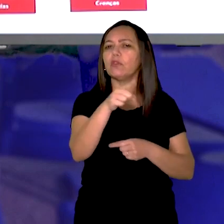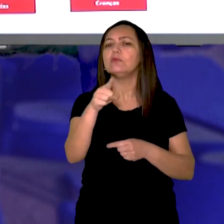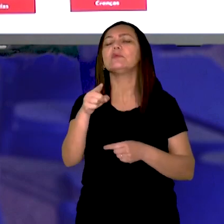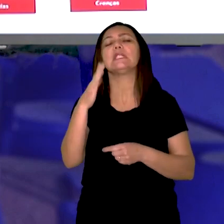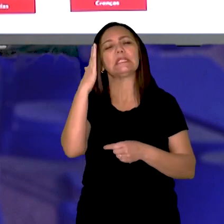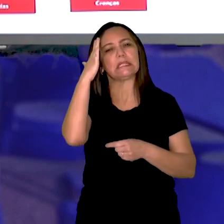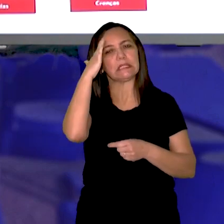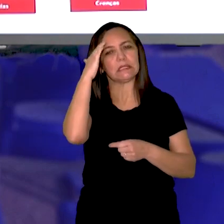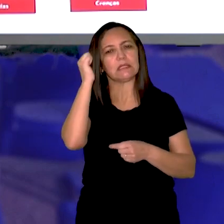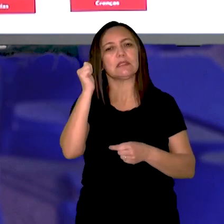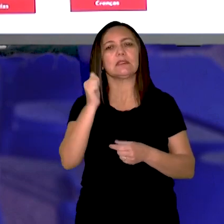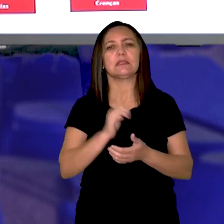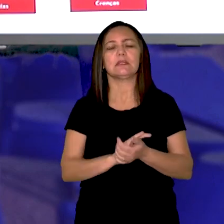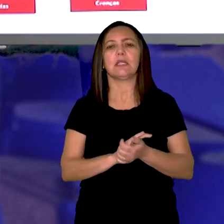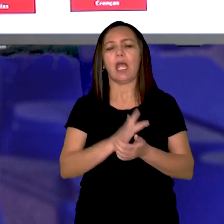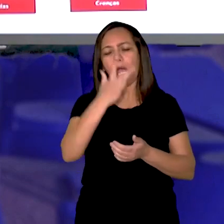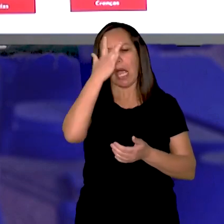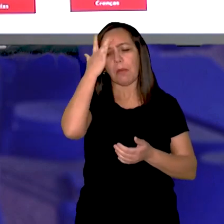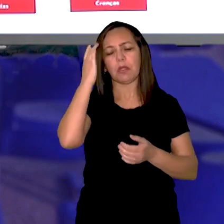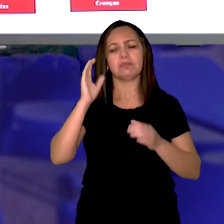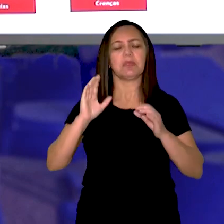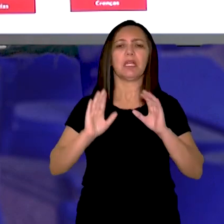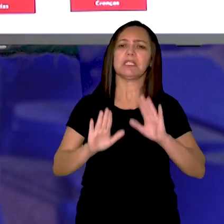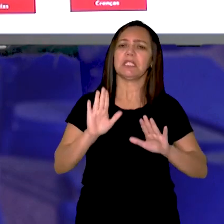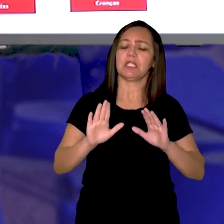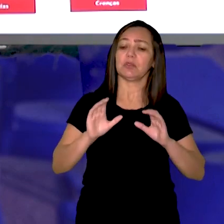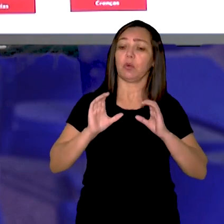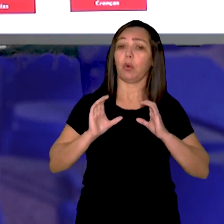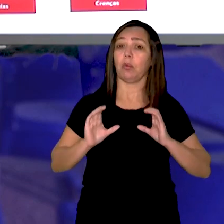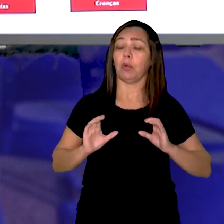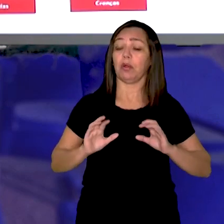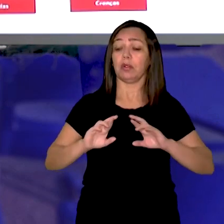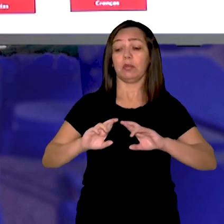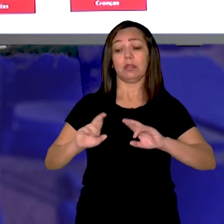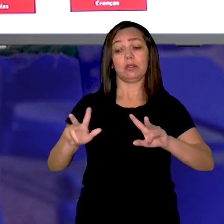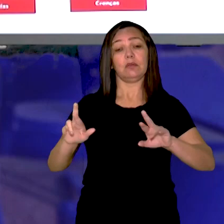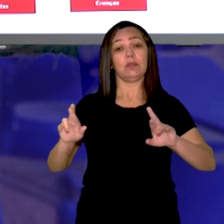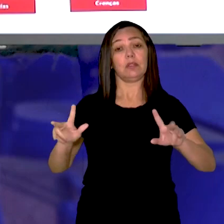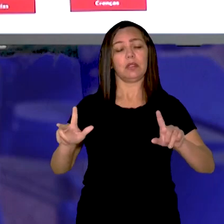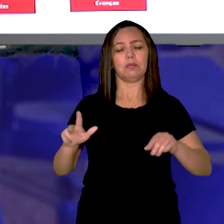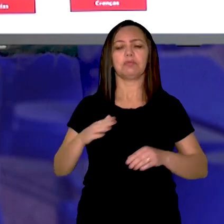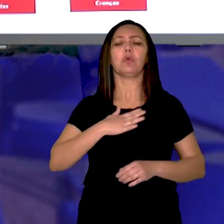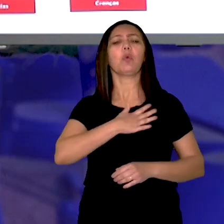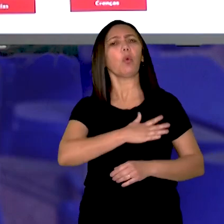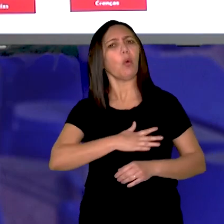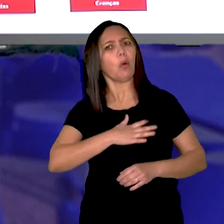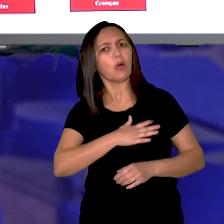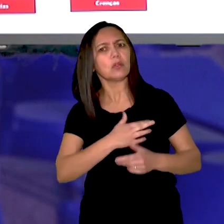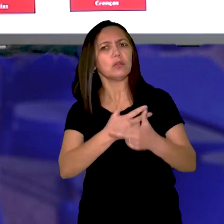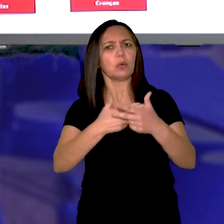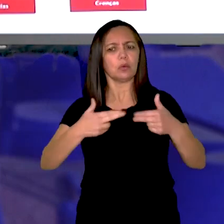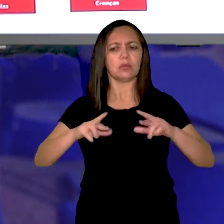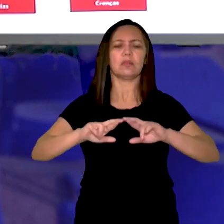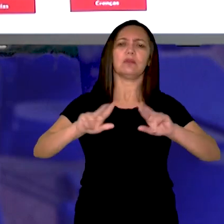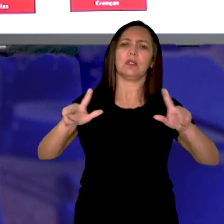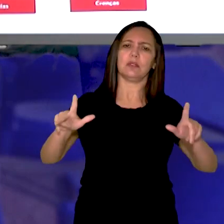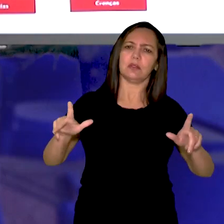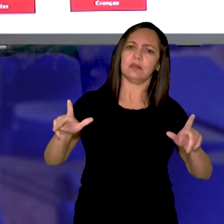já sabe, pessoas se comportam de maneiras diferentes, têm gostos diferentes,